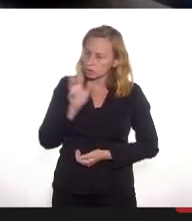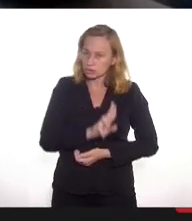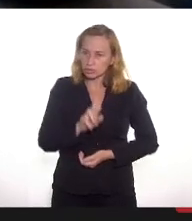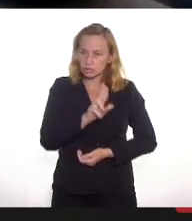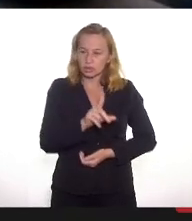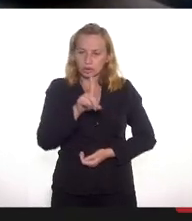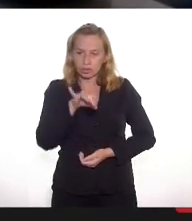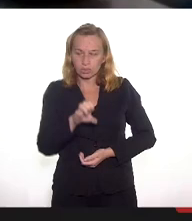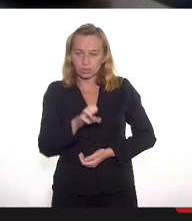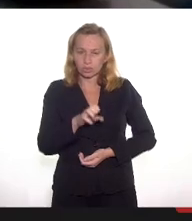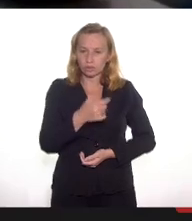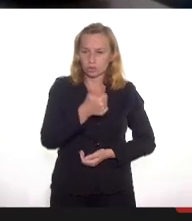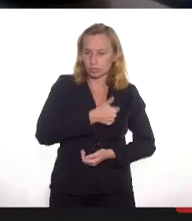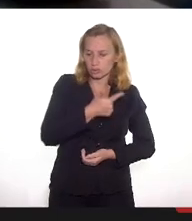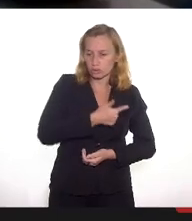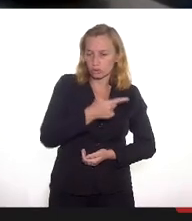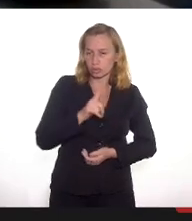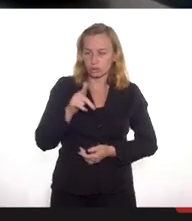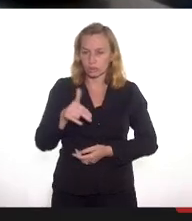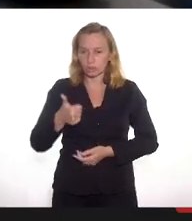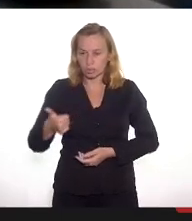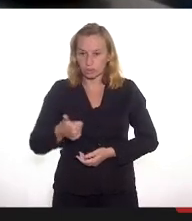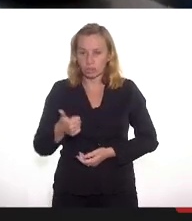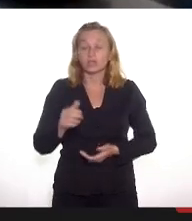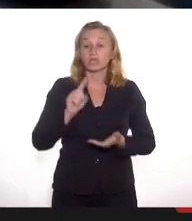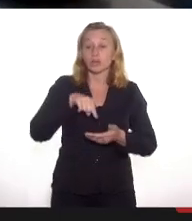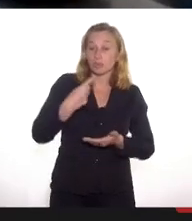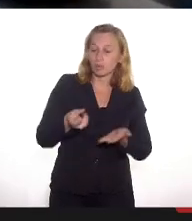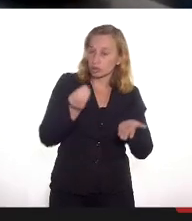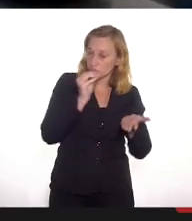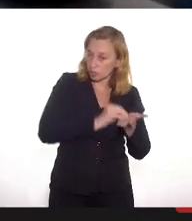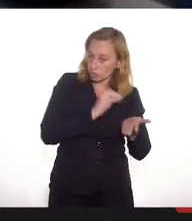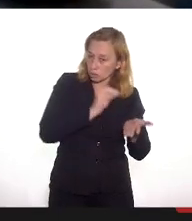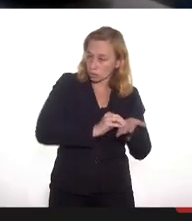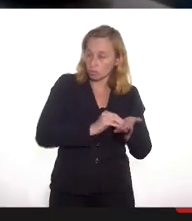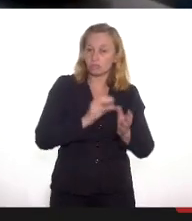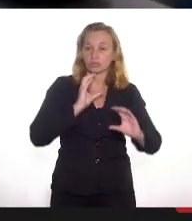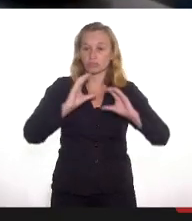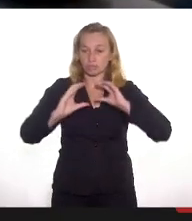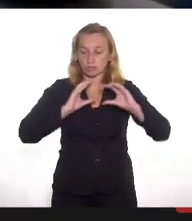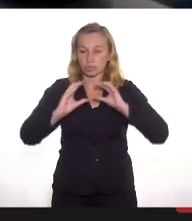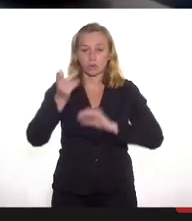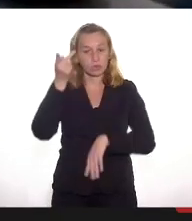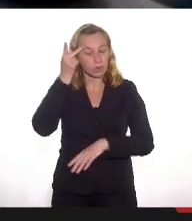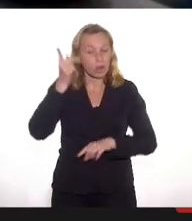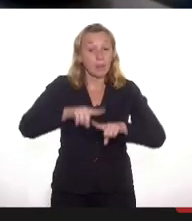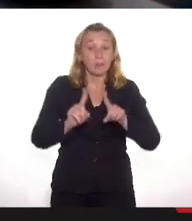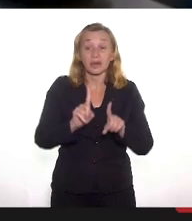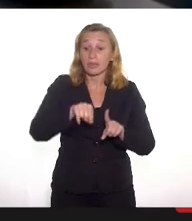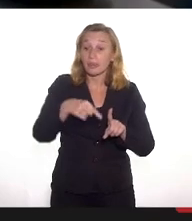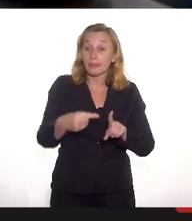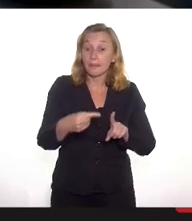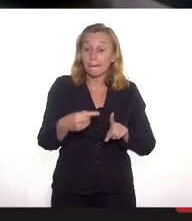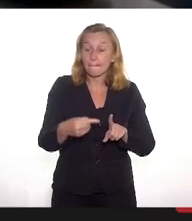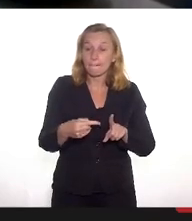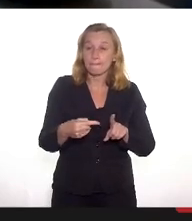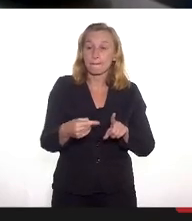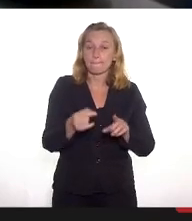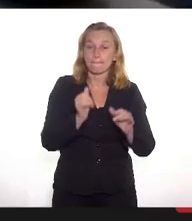dose dois como base um E aí depois faltou ontem interrompeu a fabricação em São Paulo mas isso foi